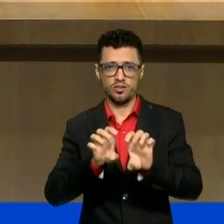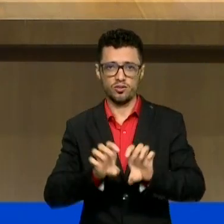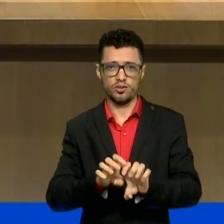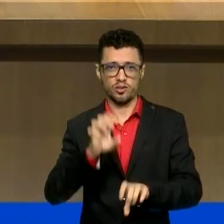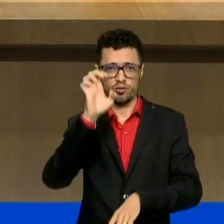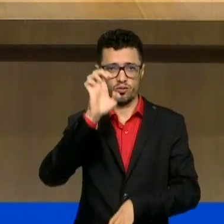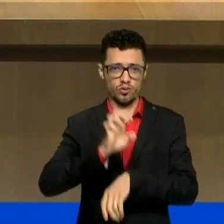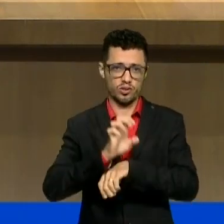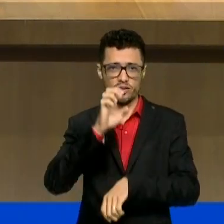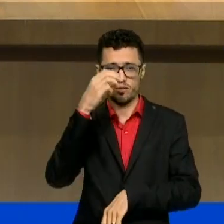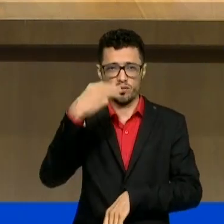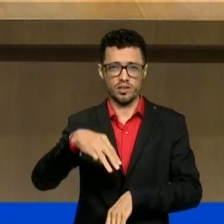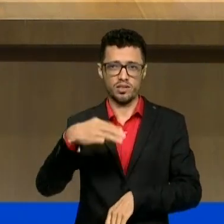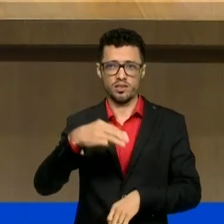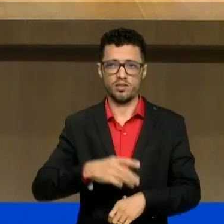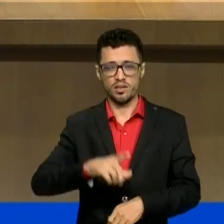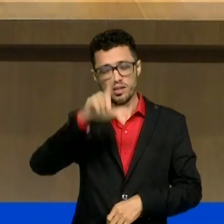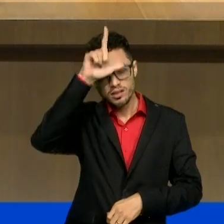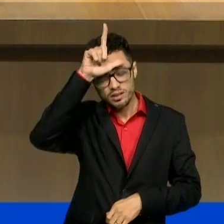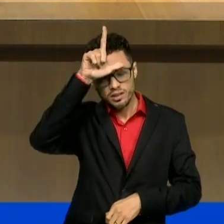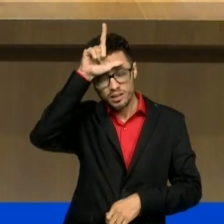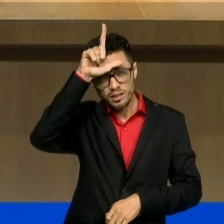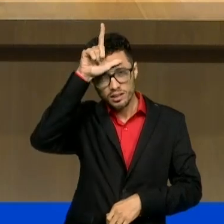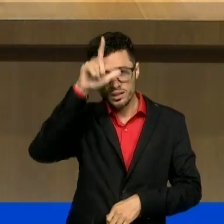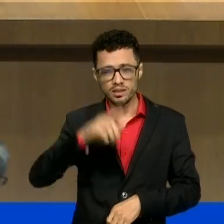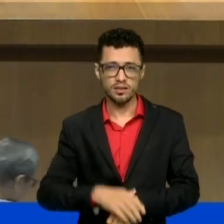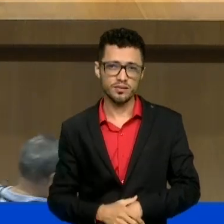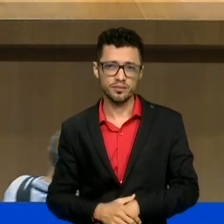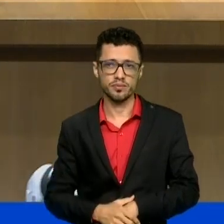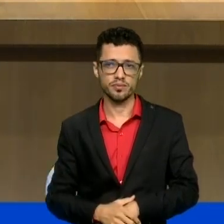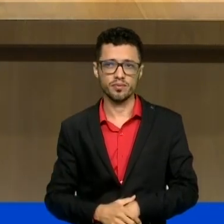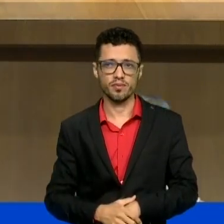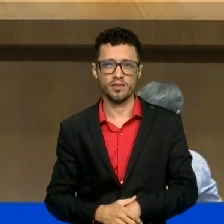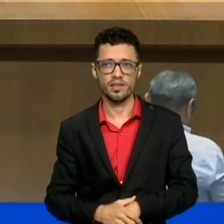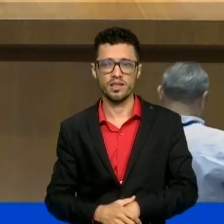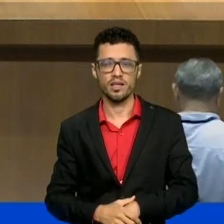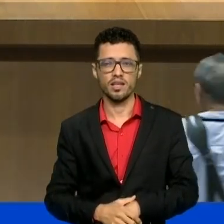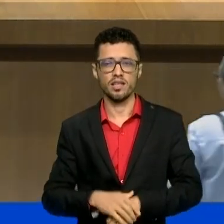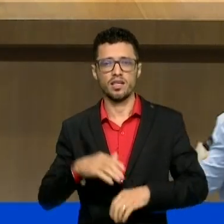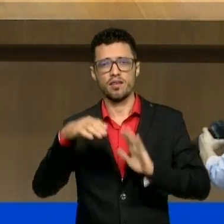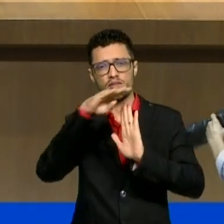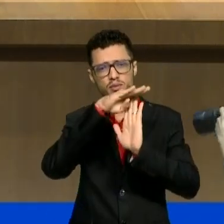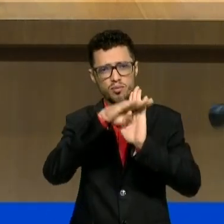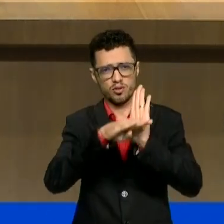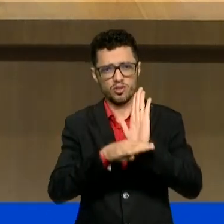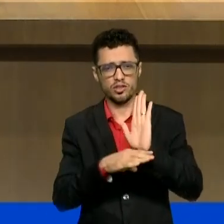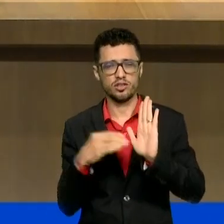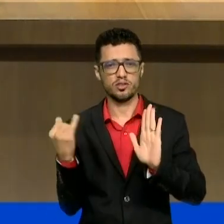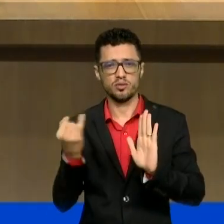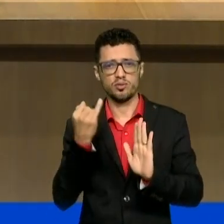Sob sua liderança, à frente da Sinfra, vimos projetos